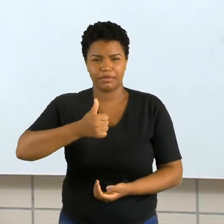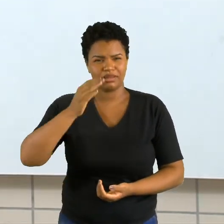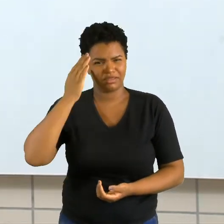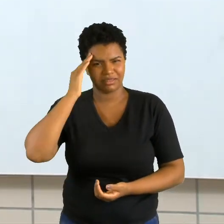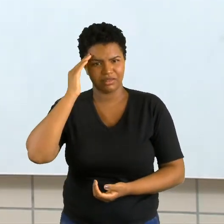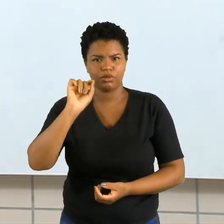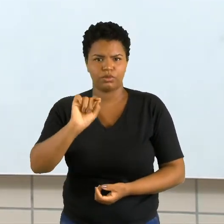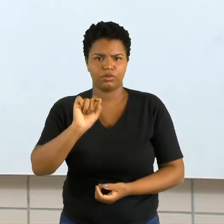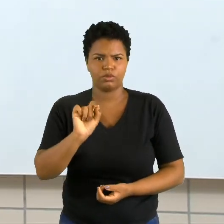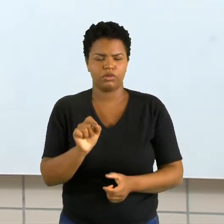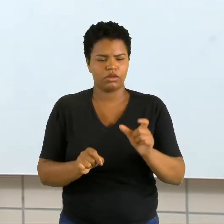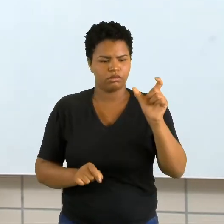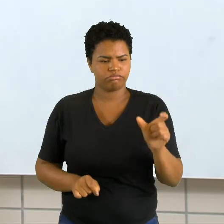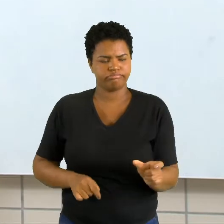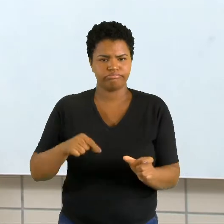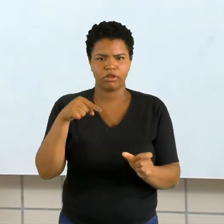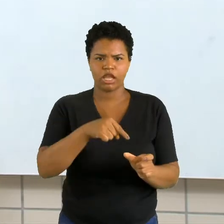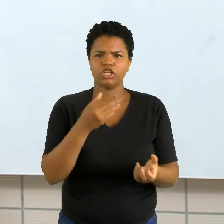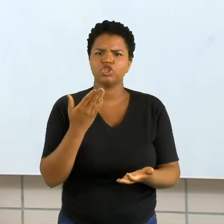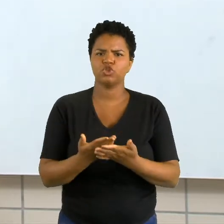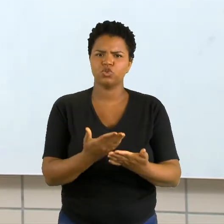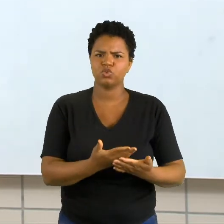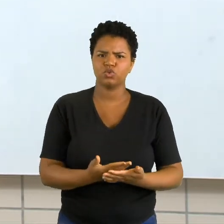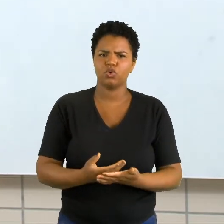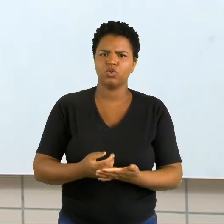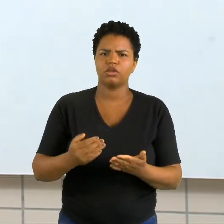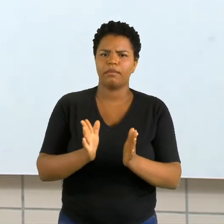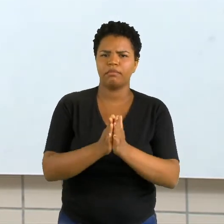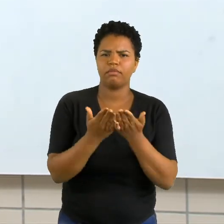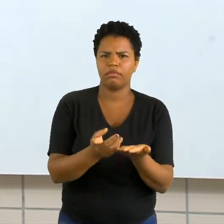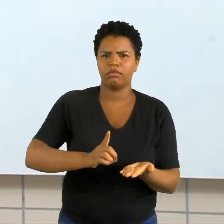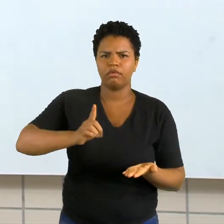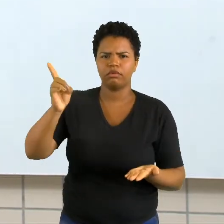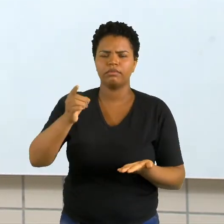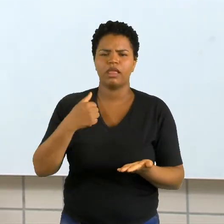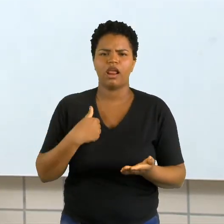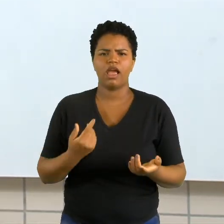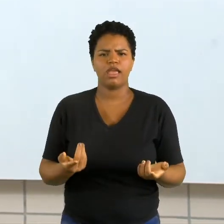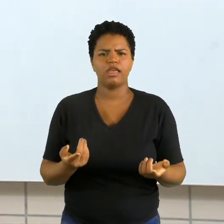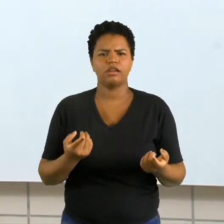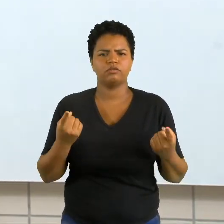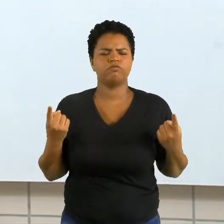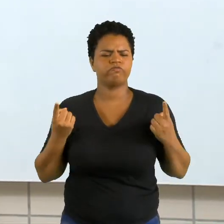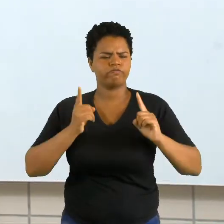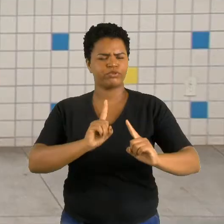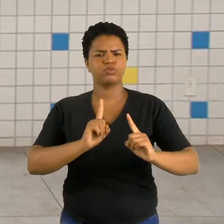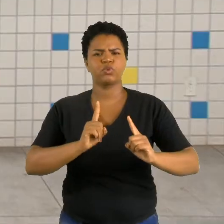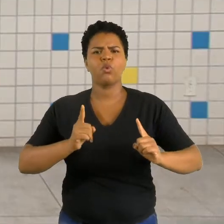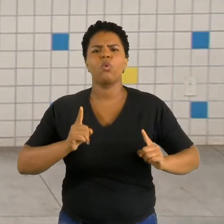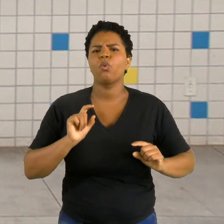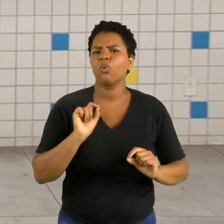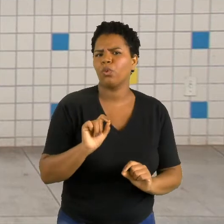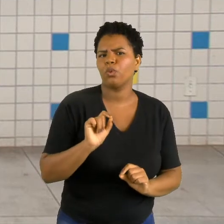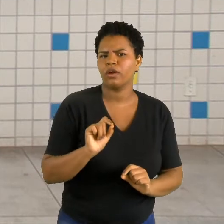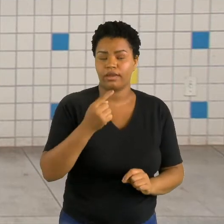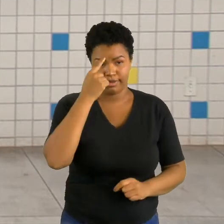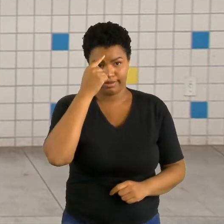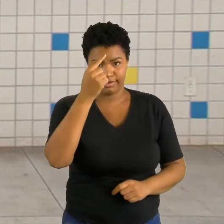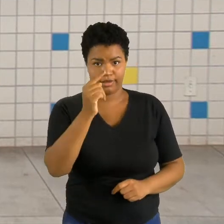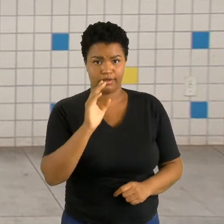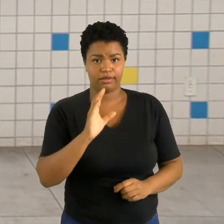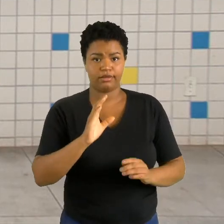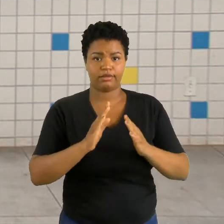com aqueles olhos. A primeira corrente reformista que nós iremos trabalhar vai ser sobre o